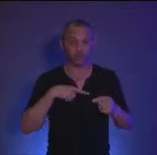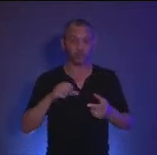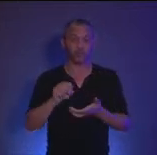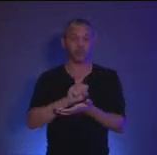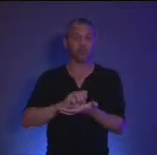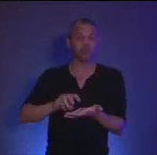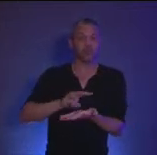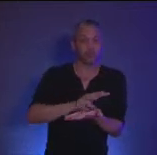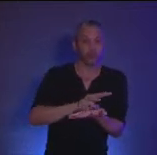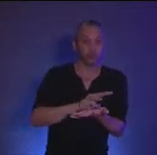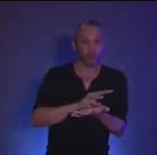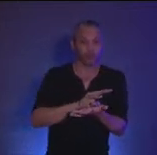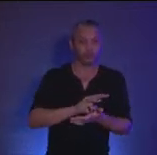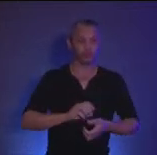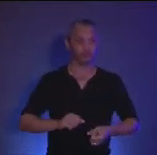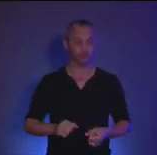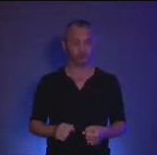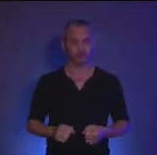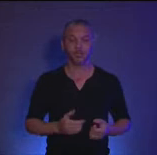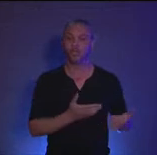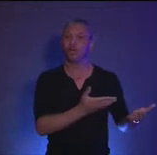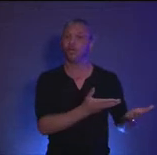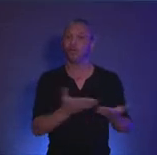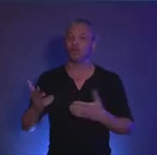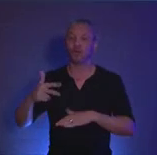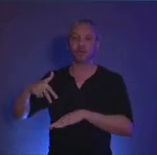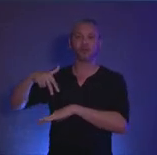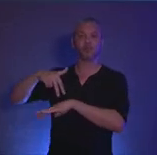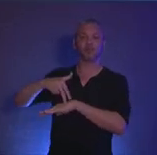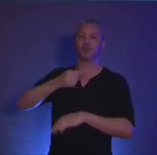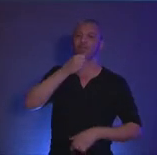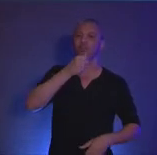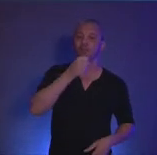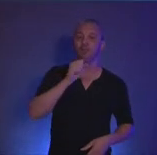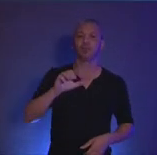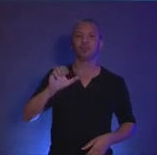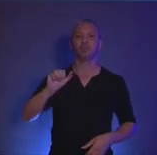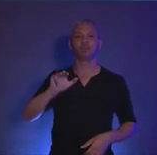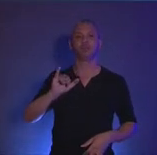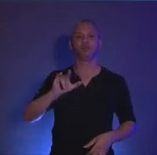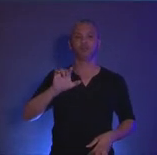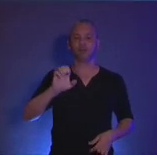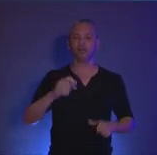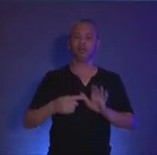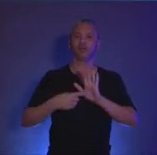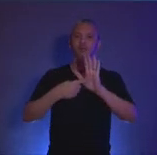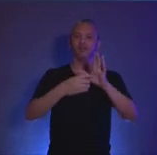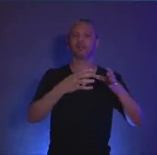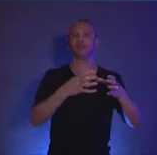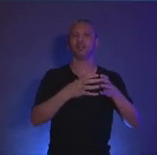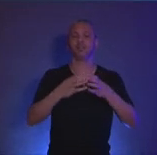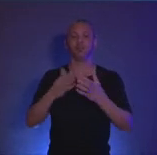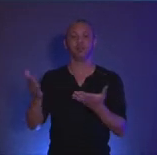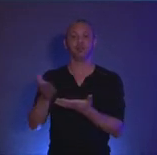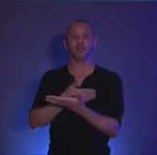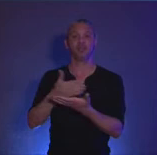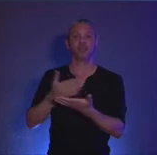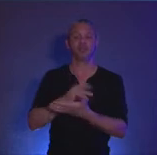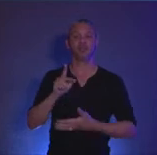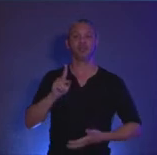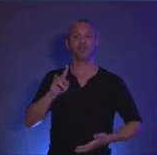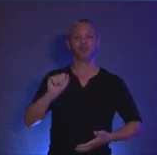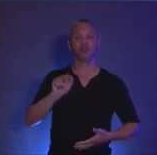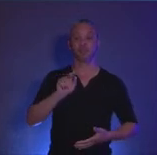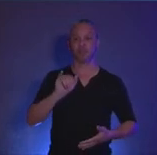de código aberto. Eu convido agora ao palco a jornalista Camille Lixotti, que vai representar a equipe da revista Piauí e da agência